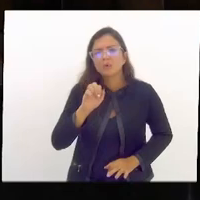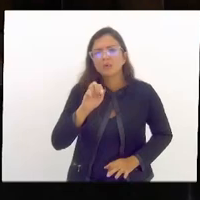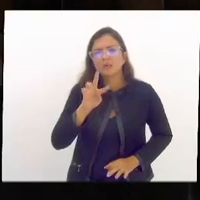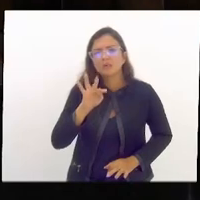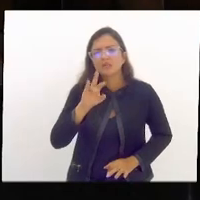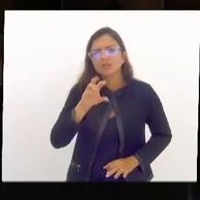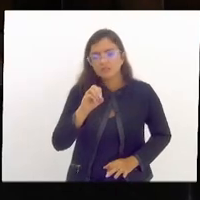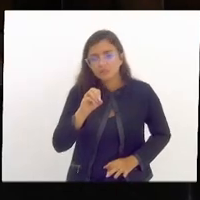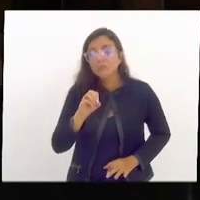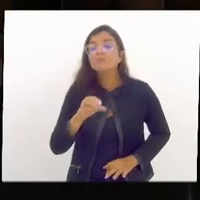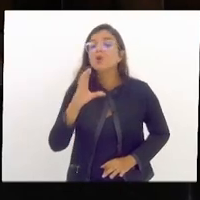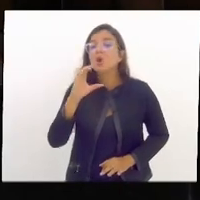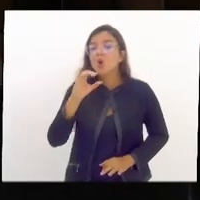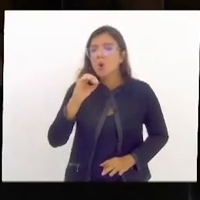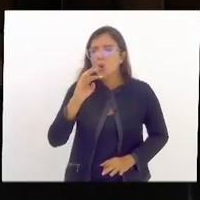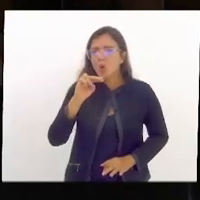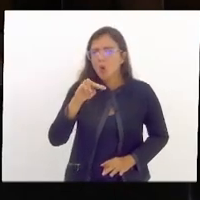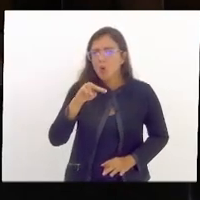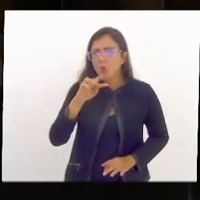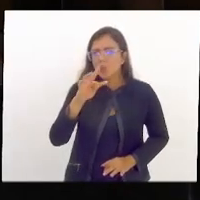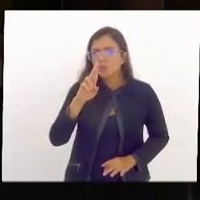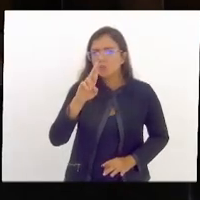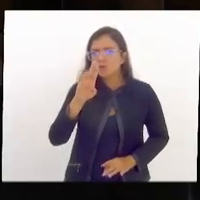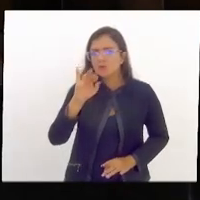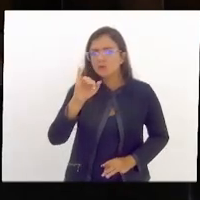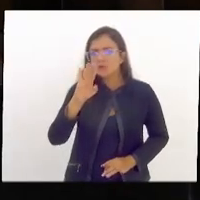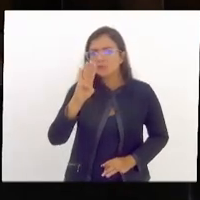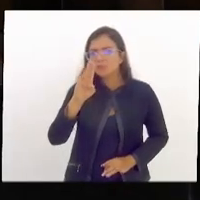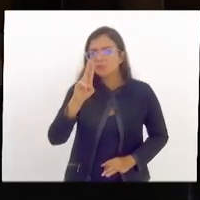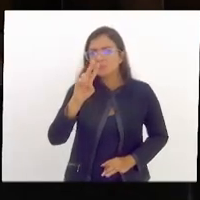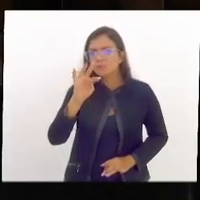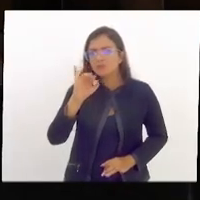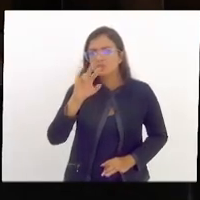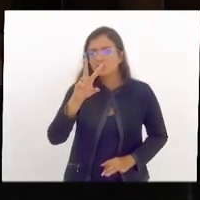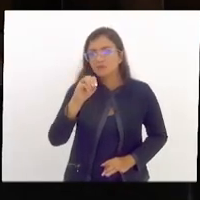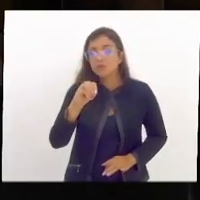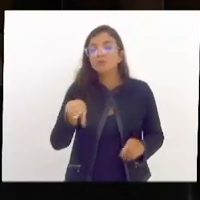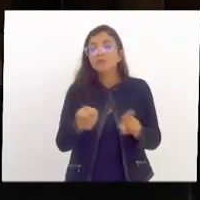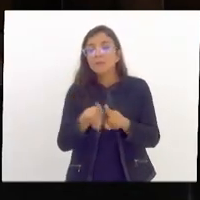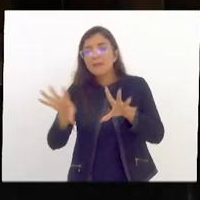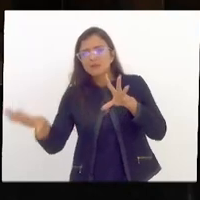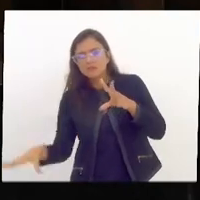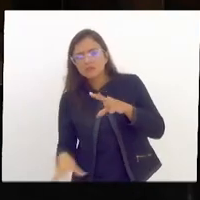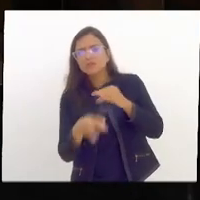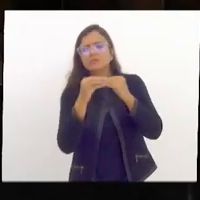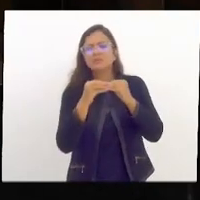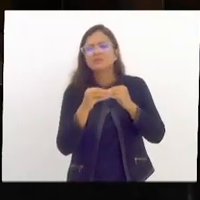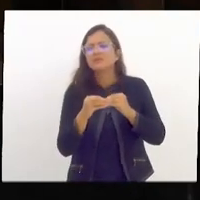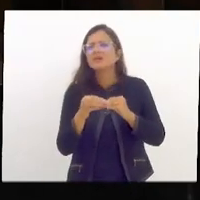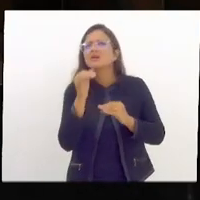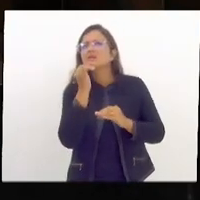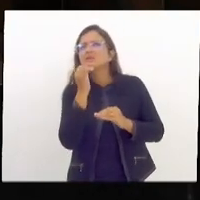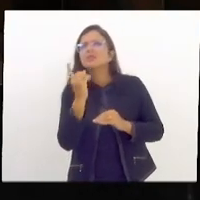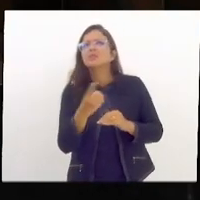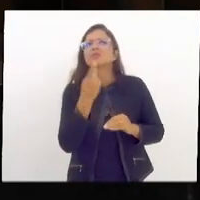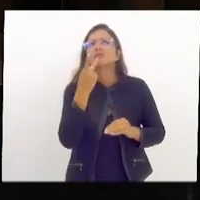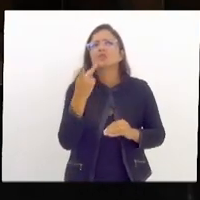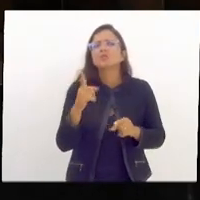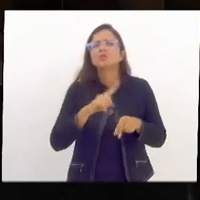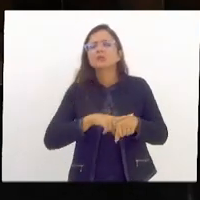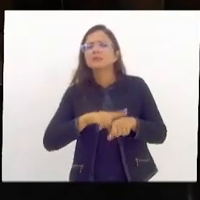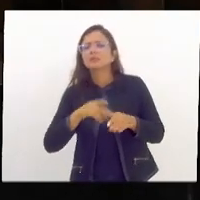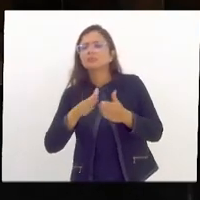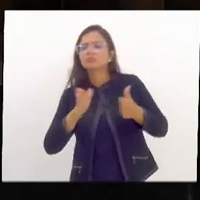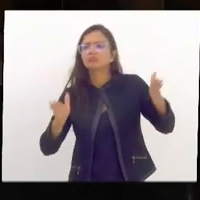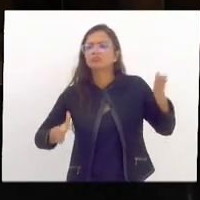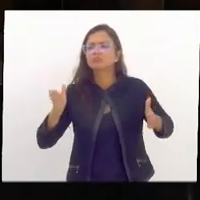suplementar. É claro que quando falamos de aposentadoria, quando falamos de tempo de serviço, precisamos